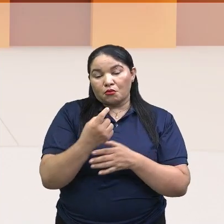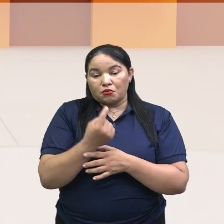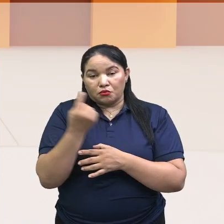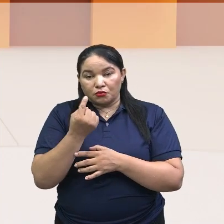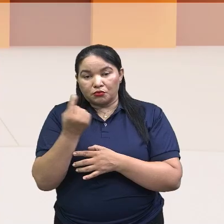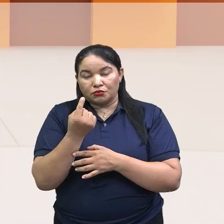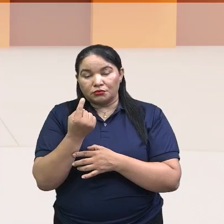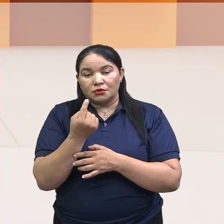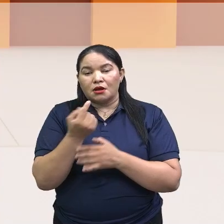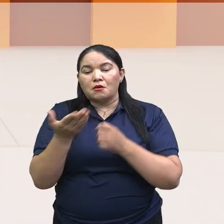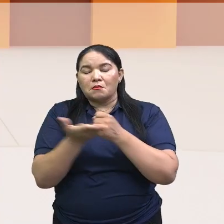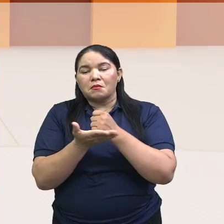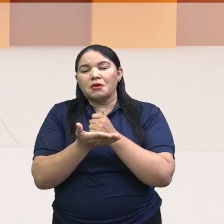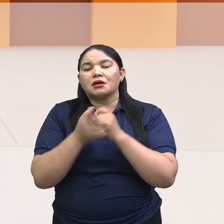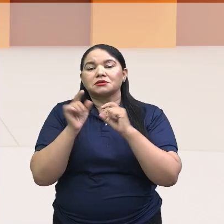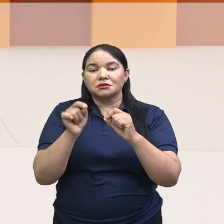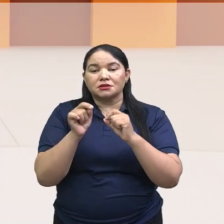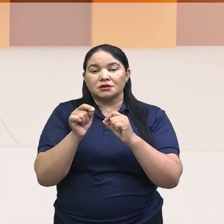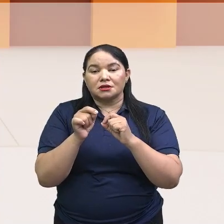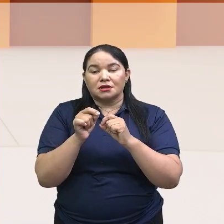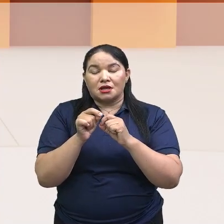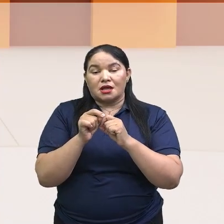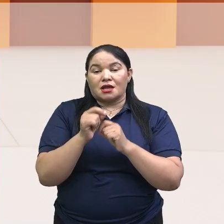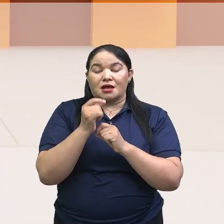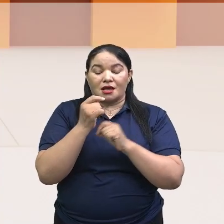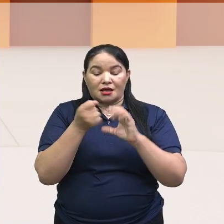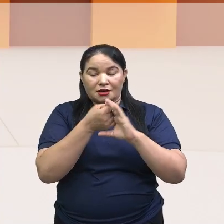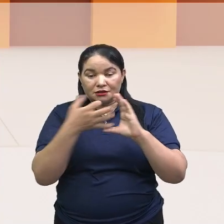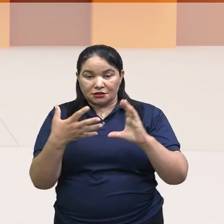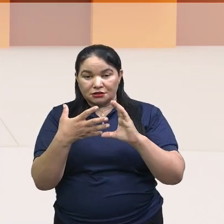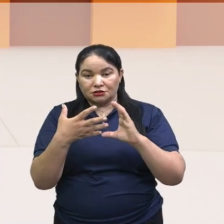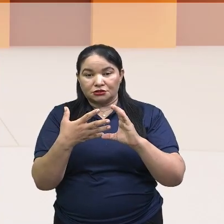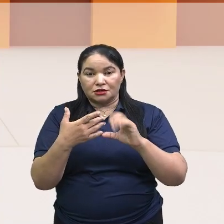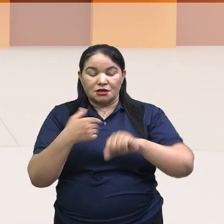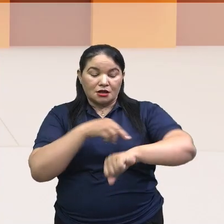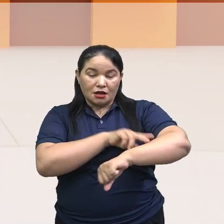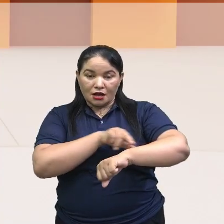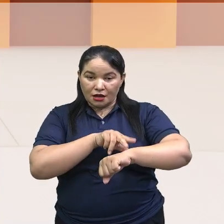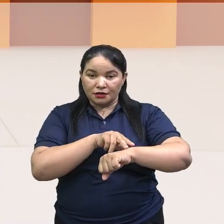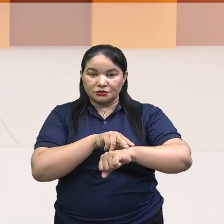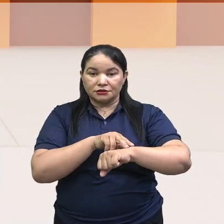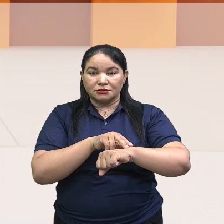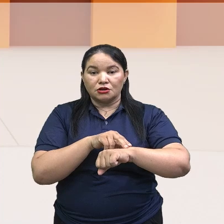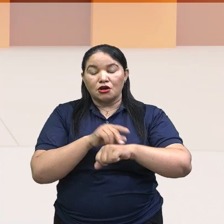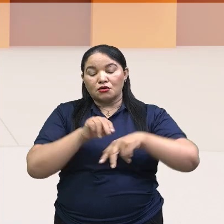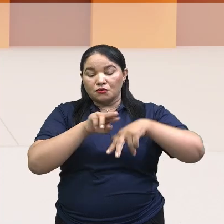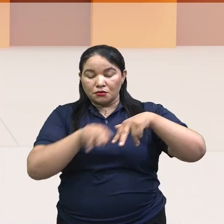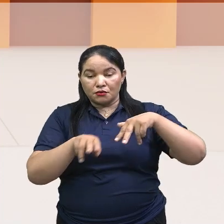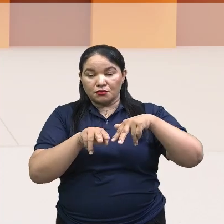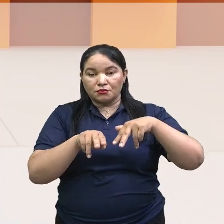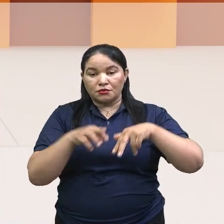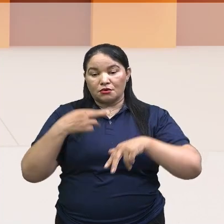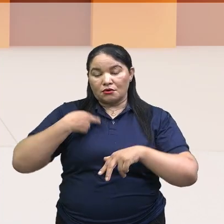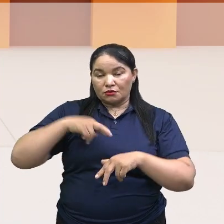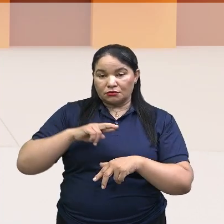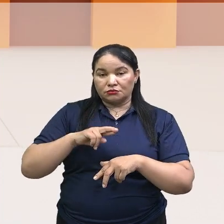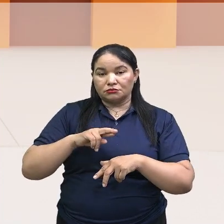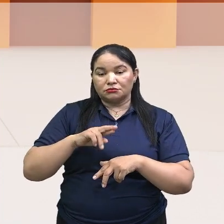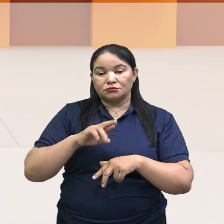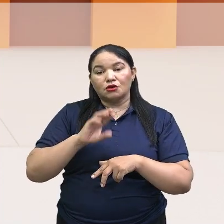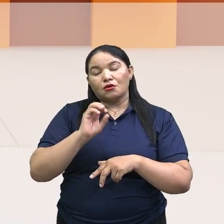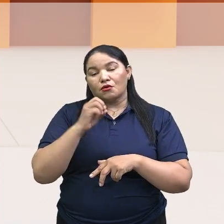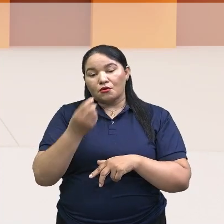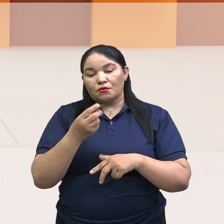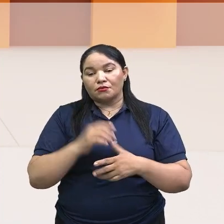em características como raça, gênero, religião, orientação